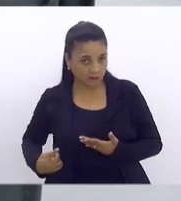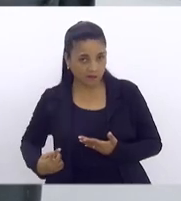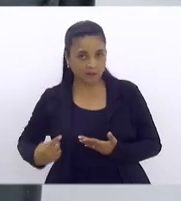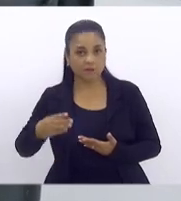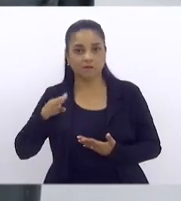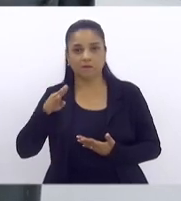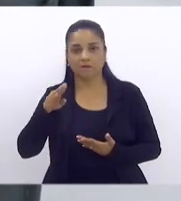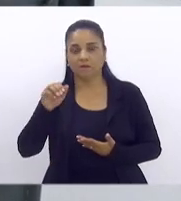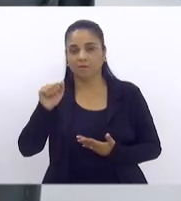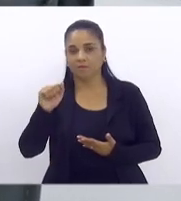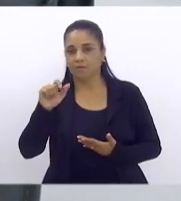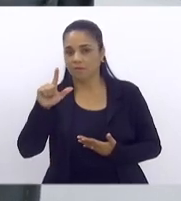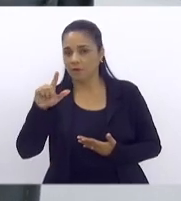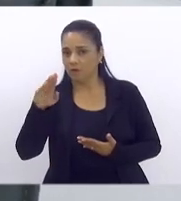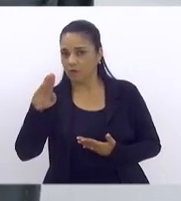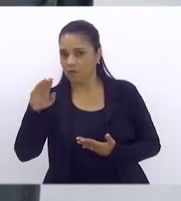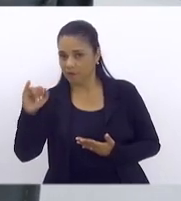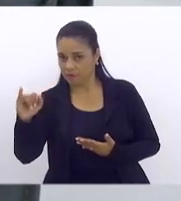um instituto,